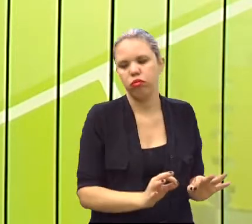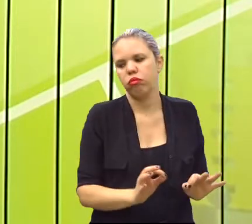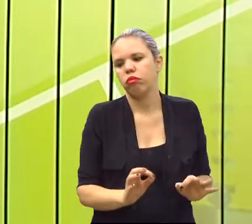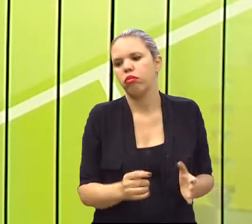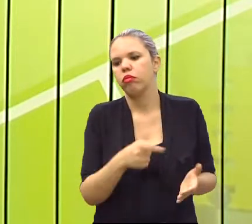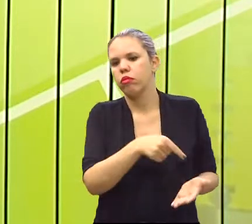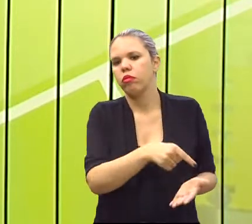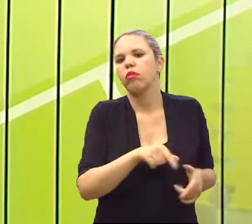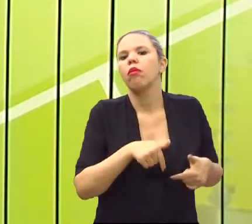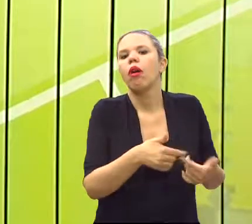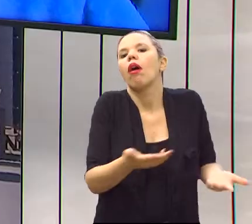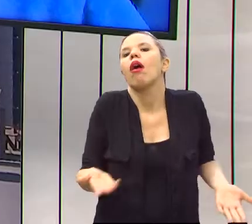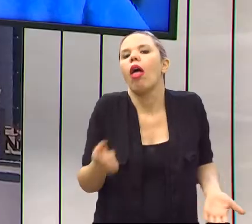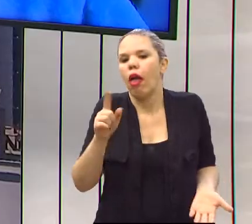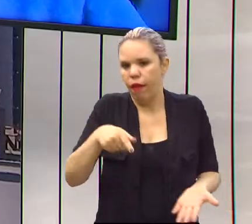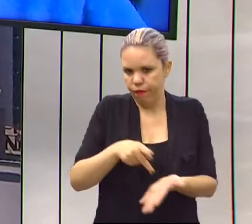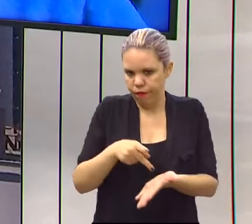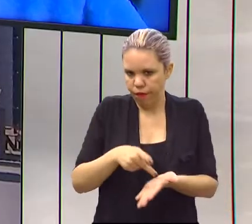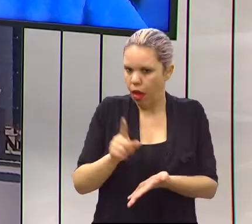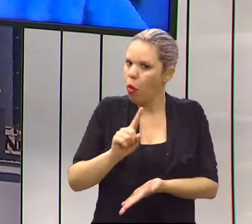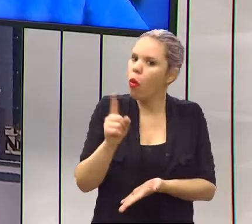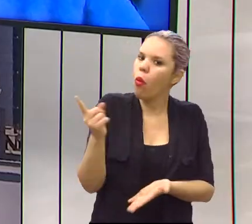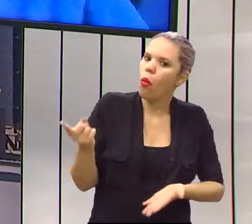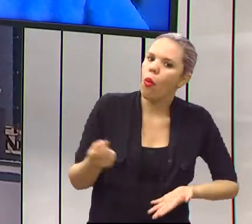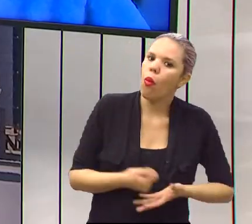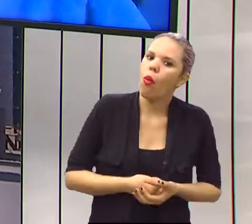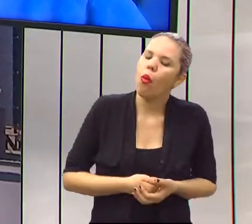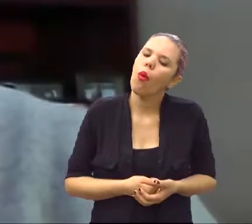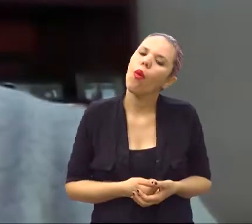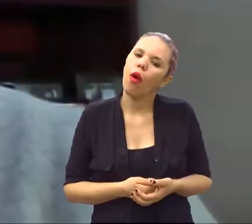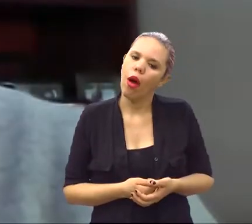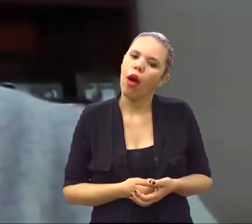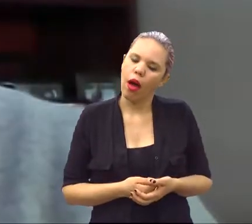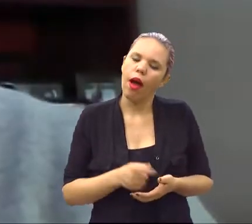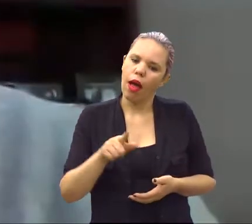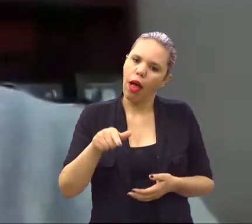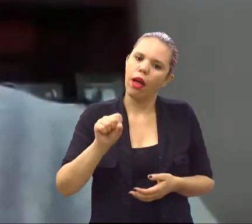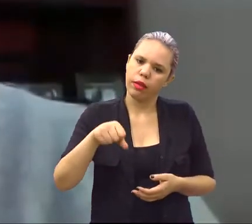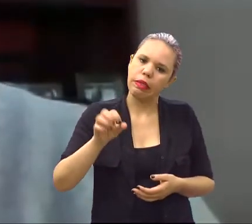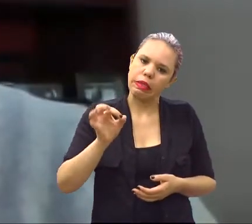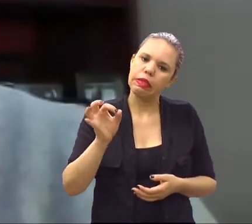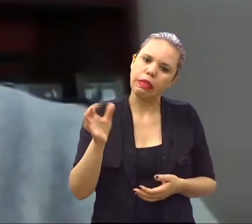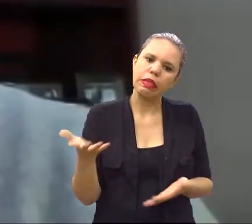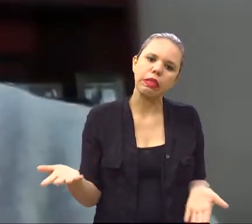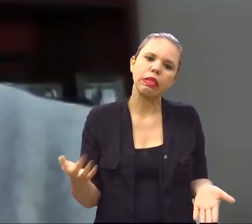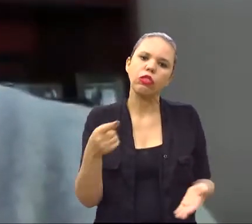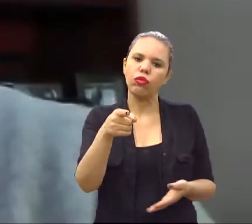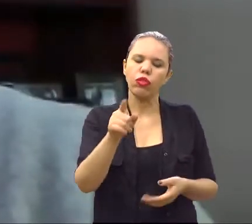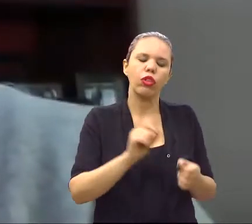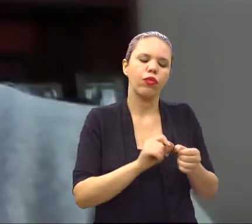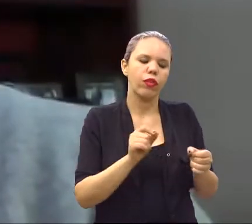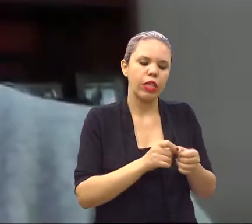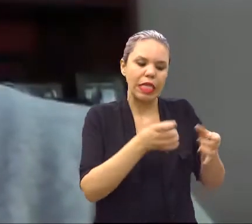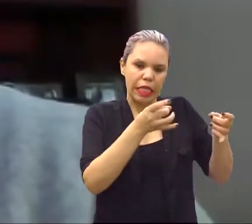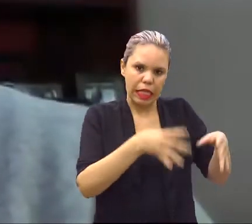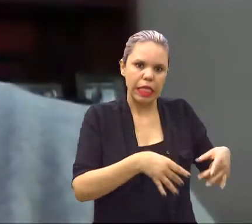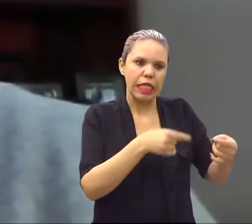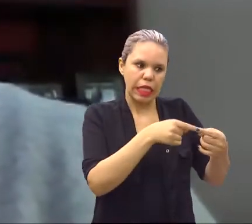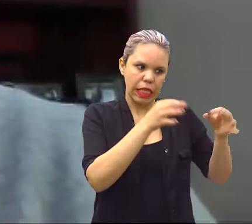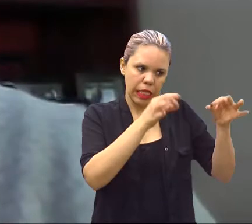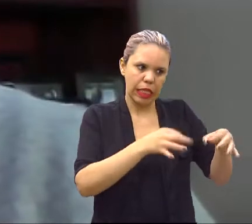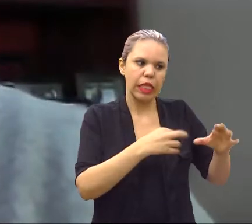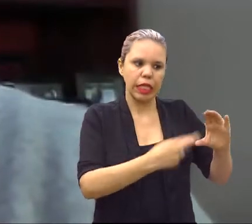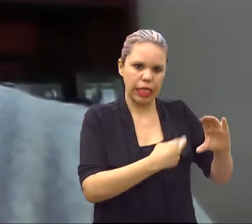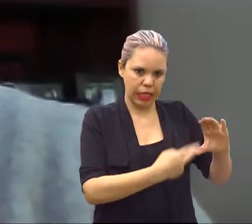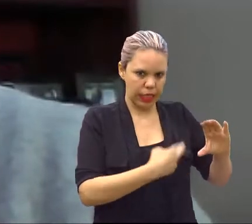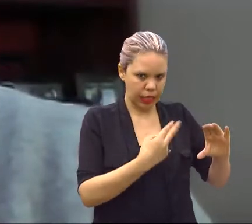quando realiza essa ação. Isso é uma verdade ou não? Em parte é verdade, porque você fazendo o descarte